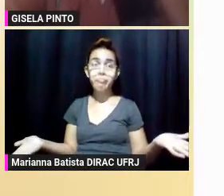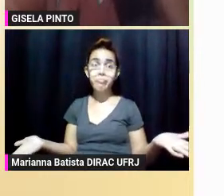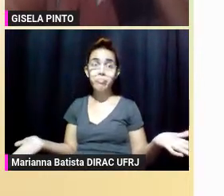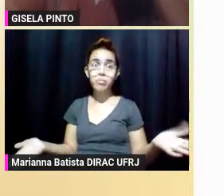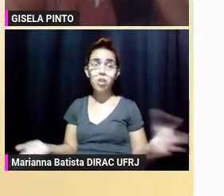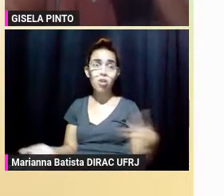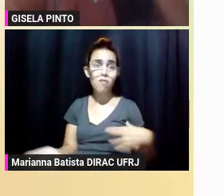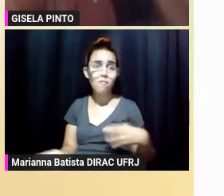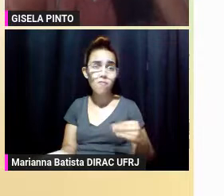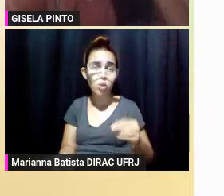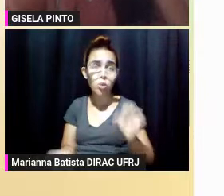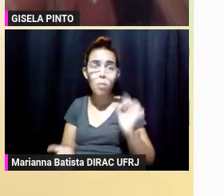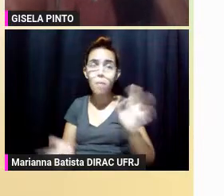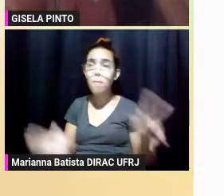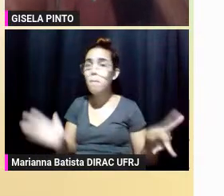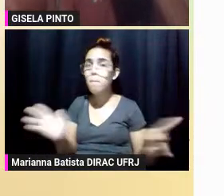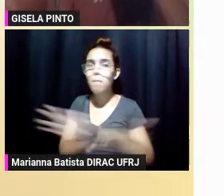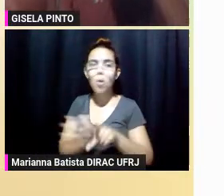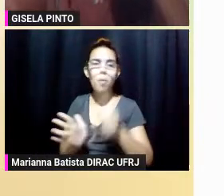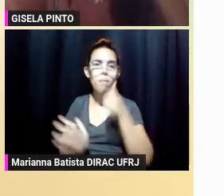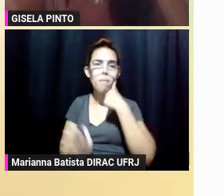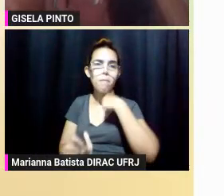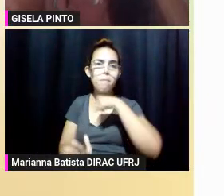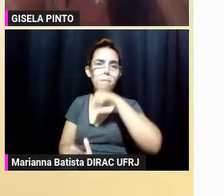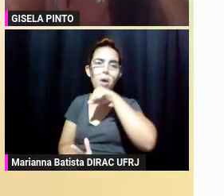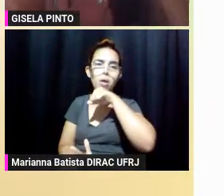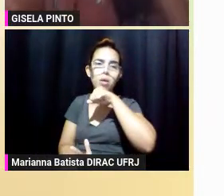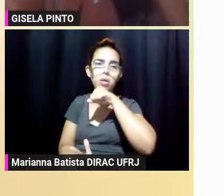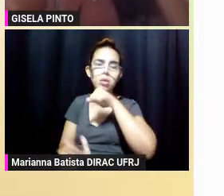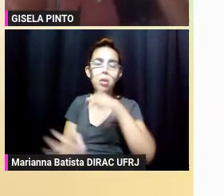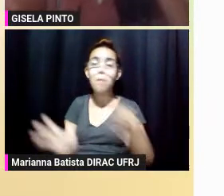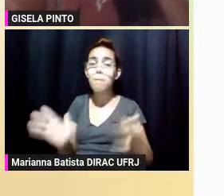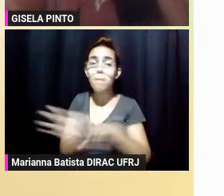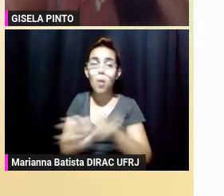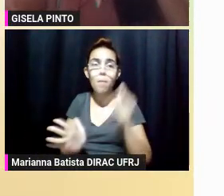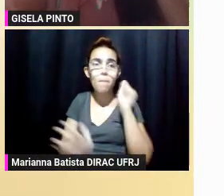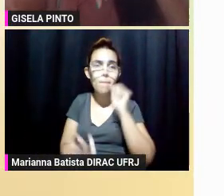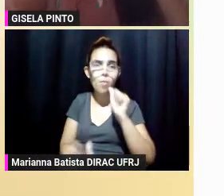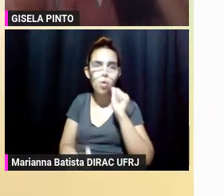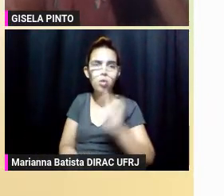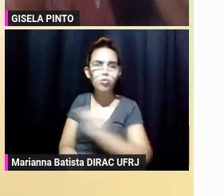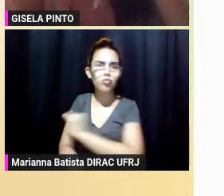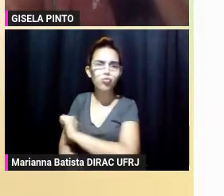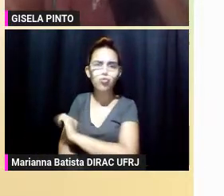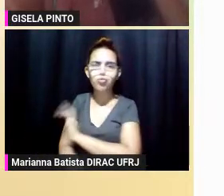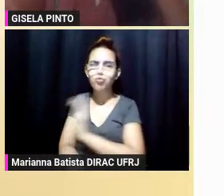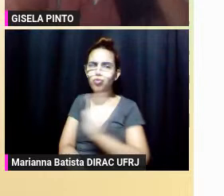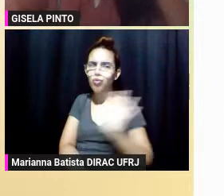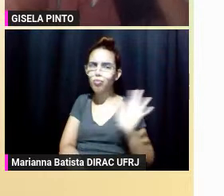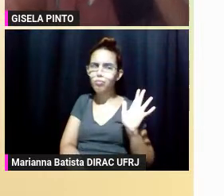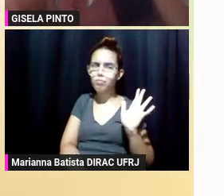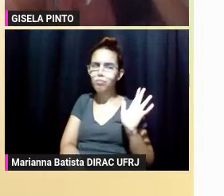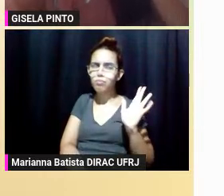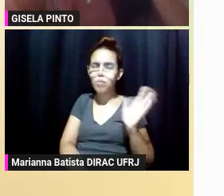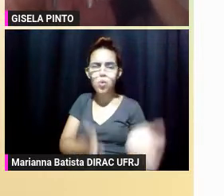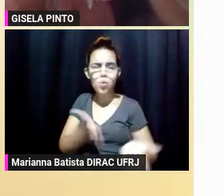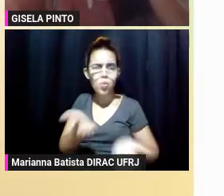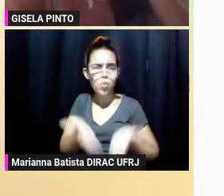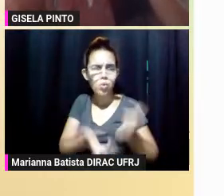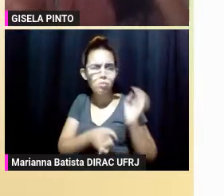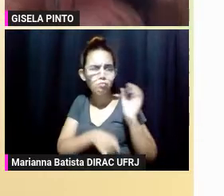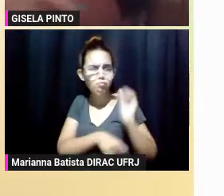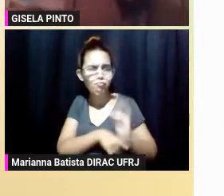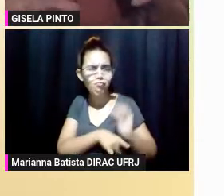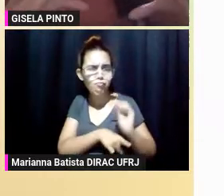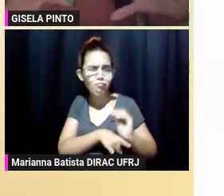mãe, essa é a hipótese, né, que está por detrás, assim como o cuidado cabe à mulher, o filho cabe à mãe,